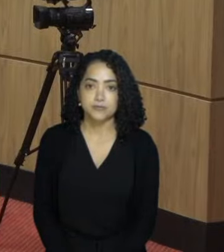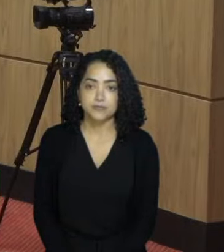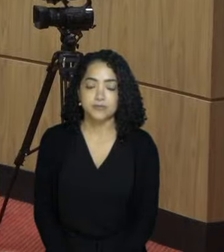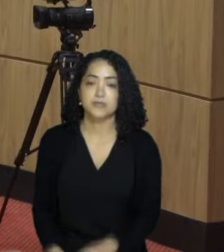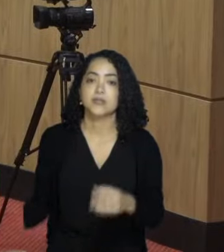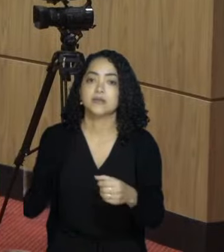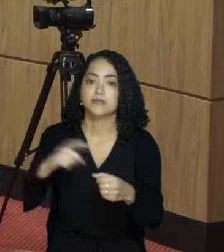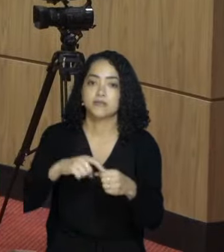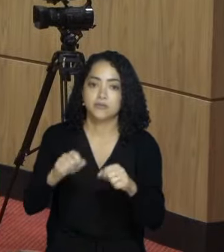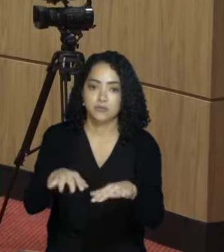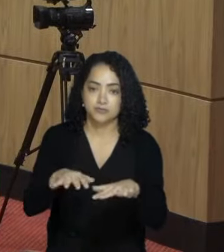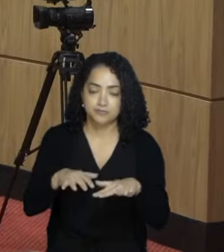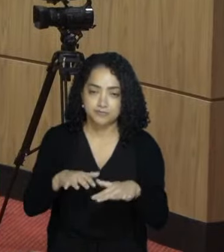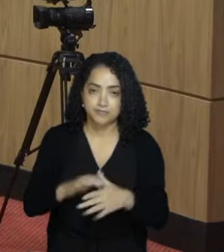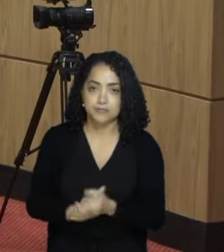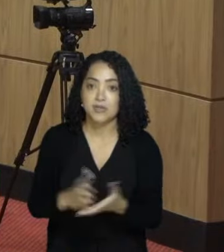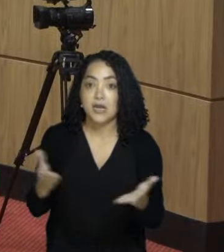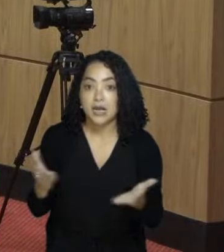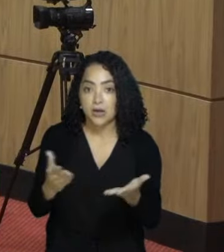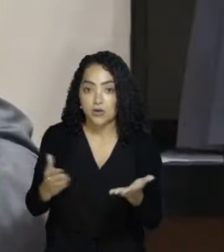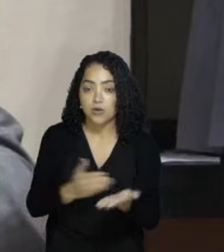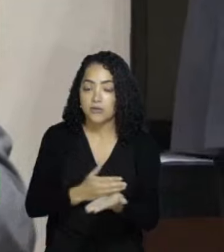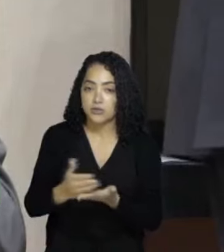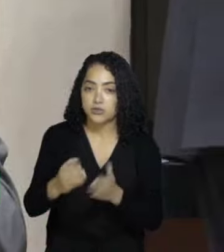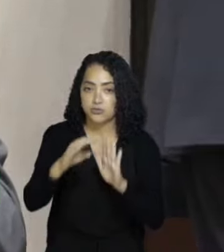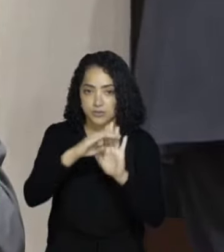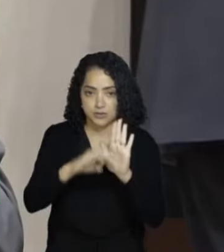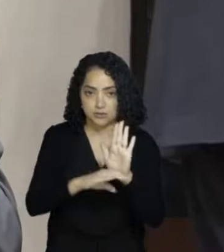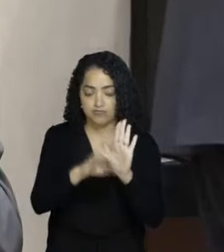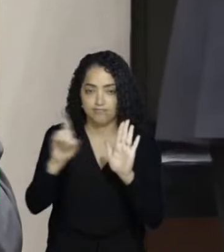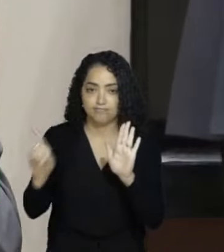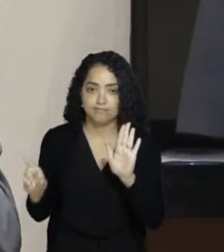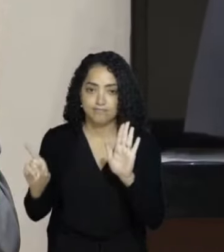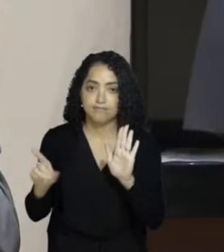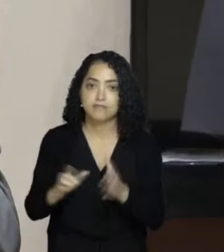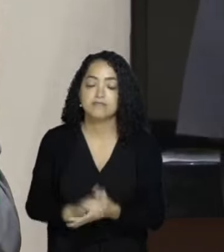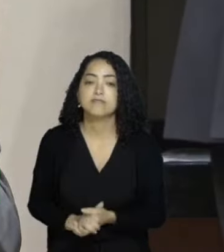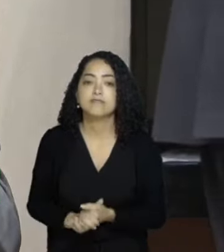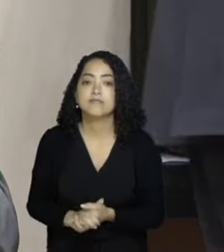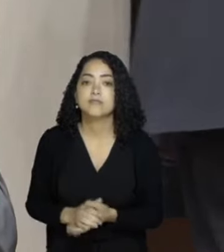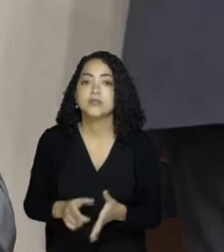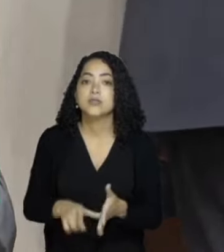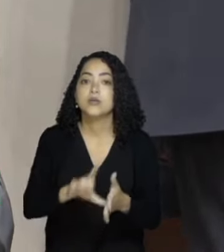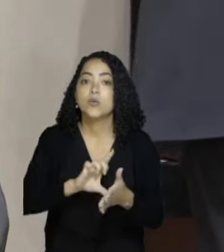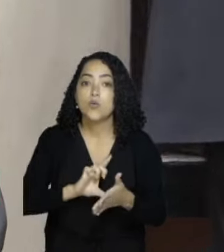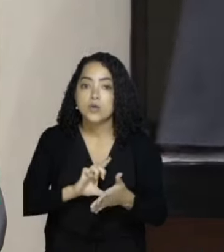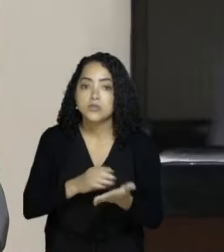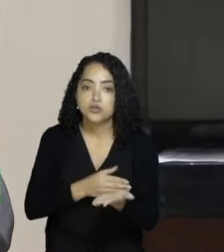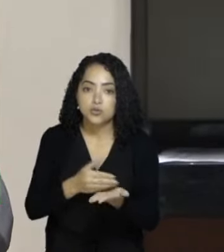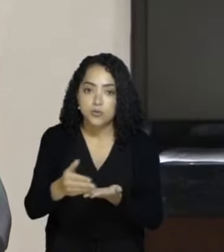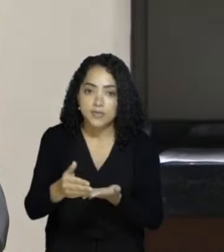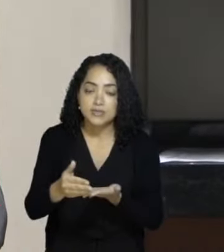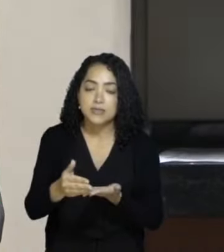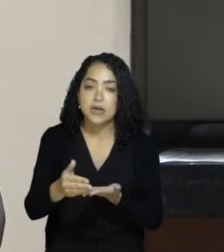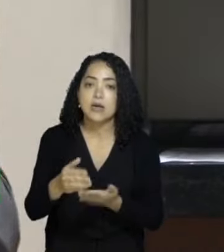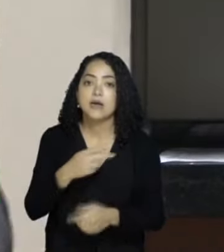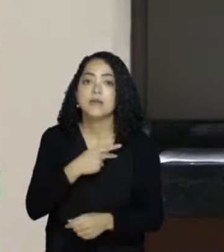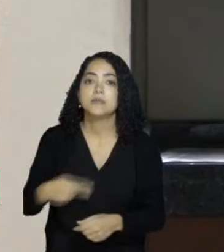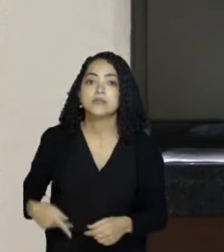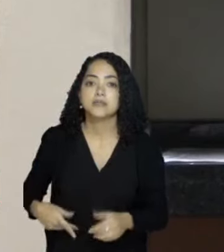Reaberta a sessão, passamos à ordem do dia. Antes mesmo de entrarmos na ordem do dia, esta presidência